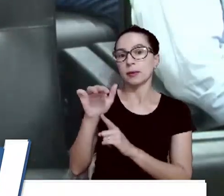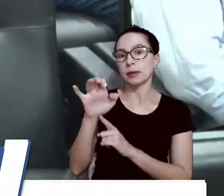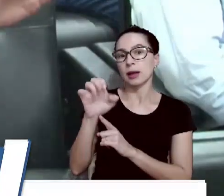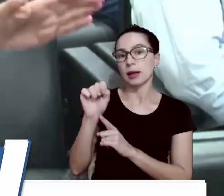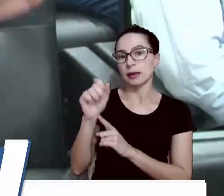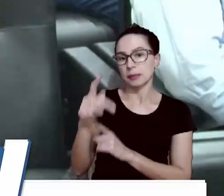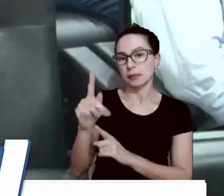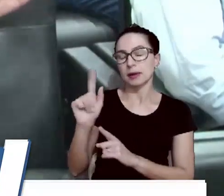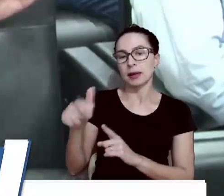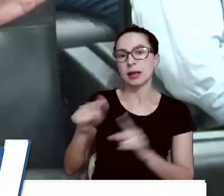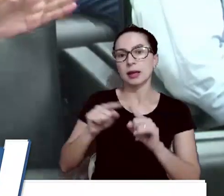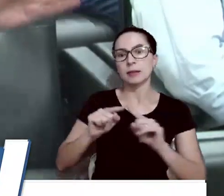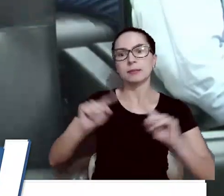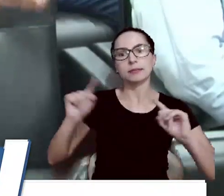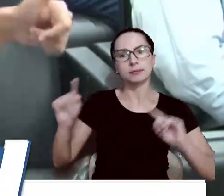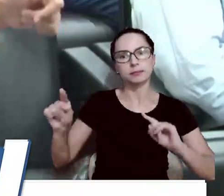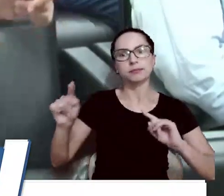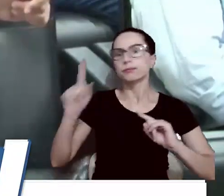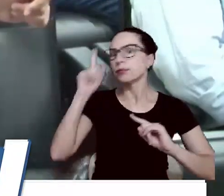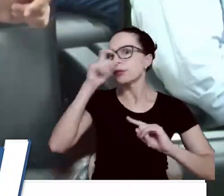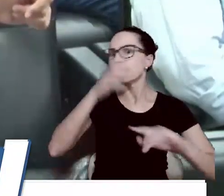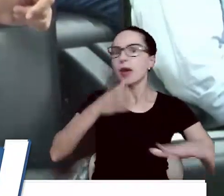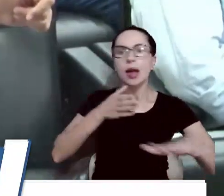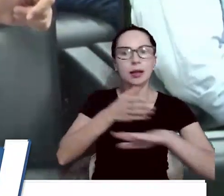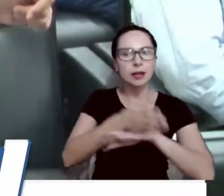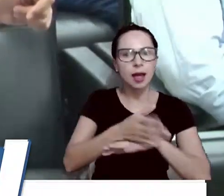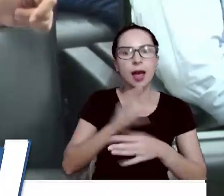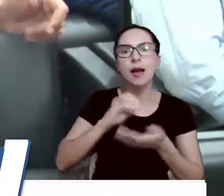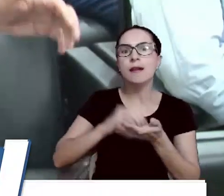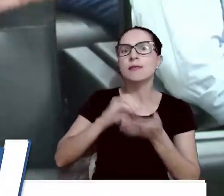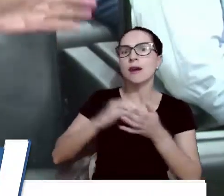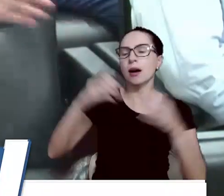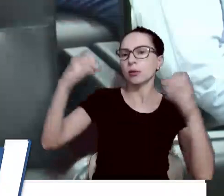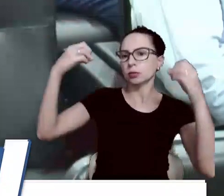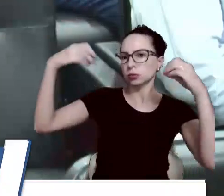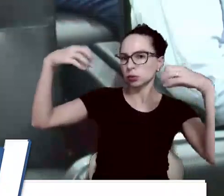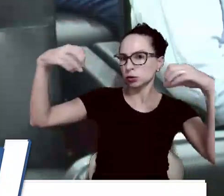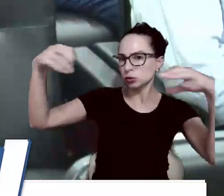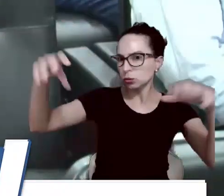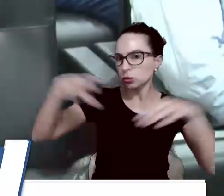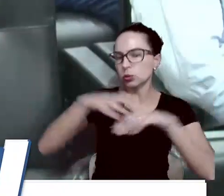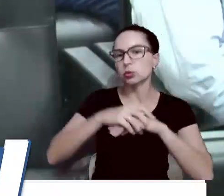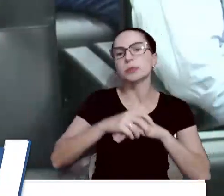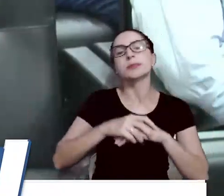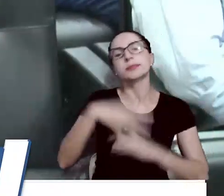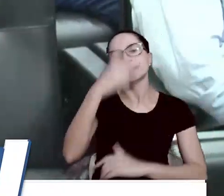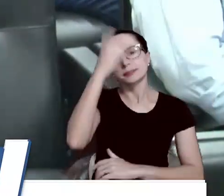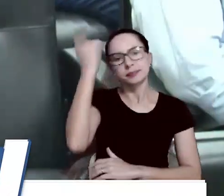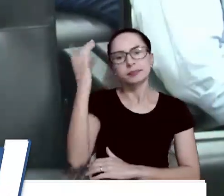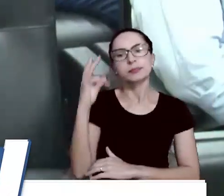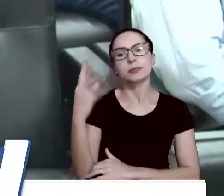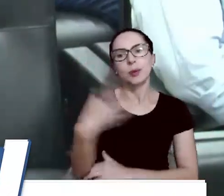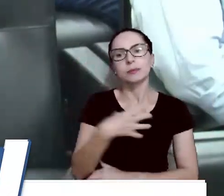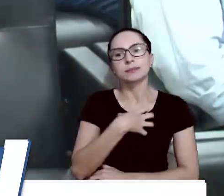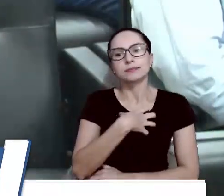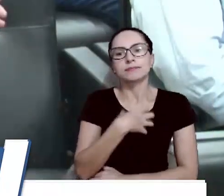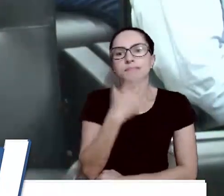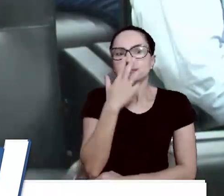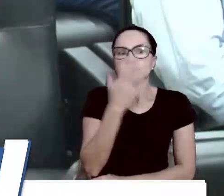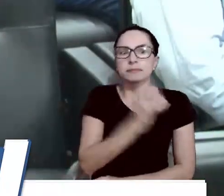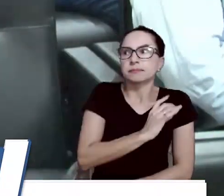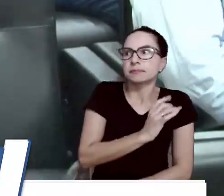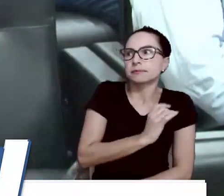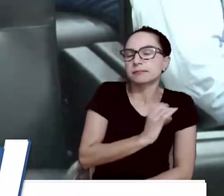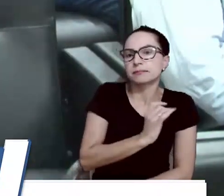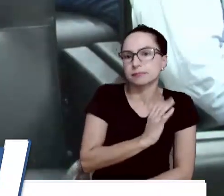extremos, difícil acesso, falta de iluminação, e as pessoas sentem insegurança. O que